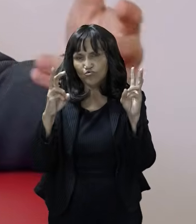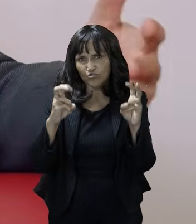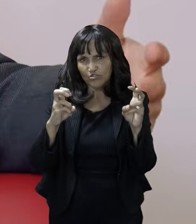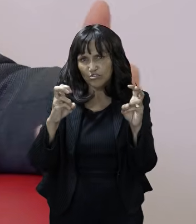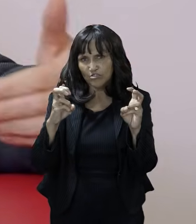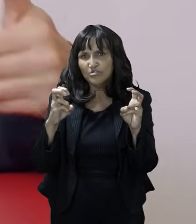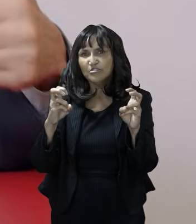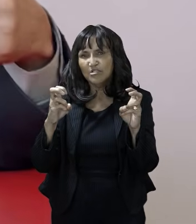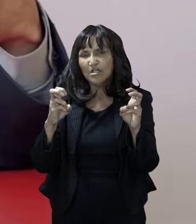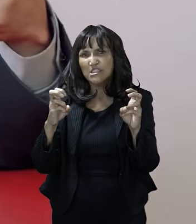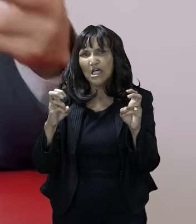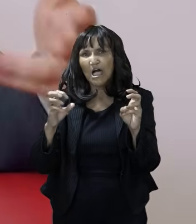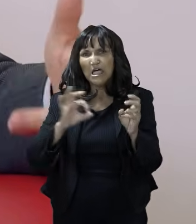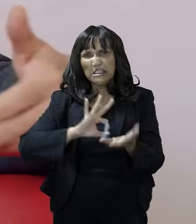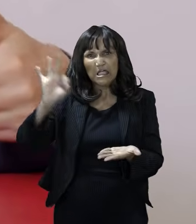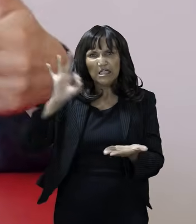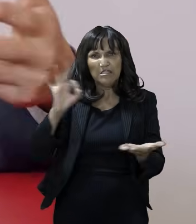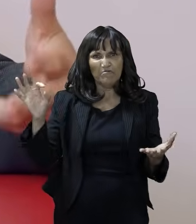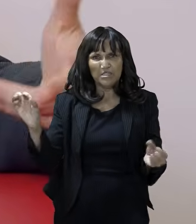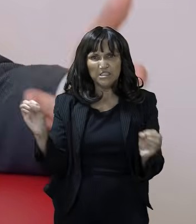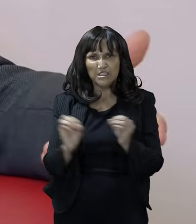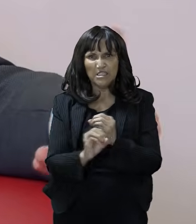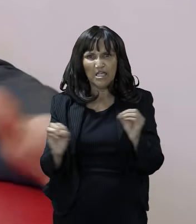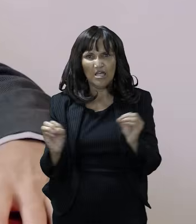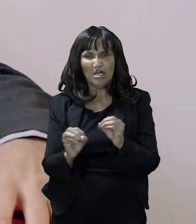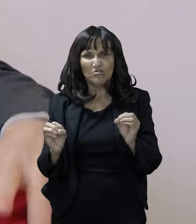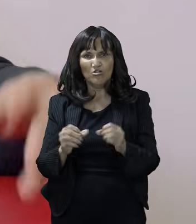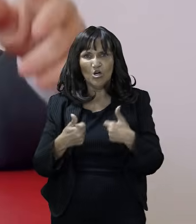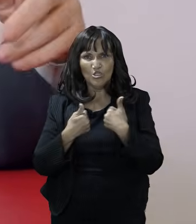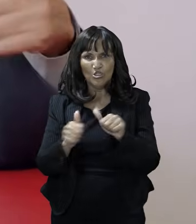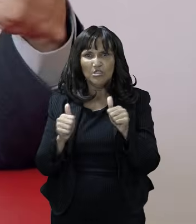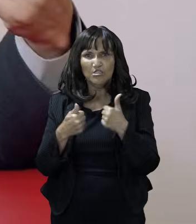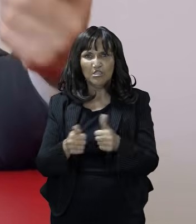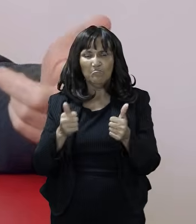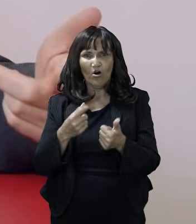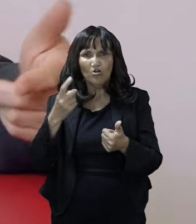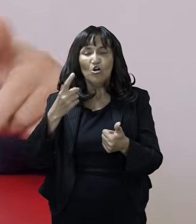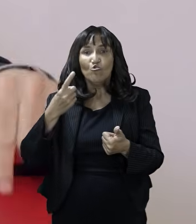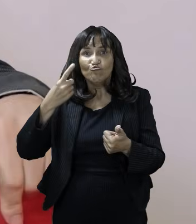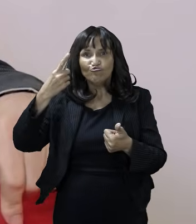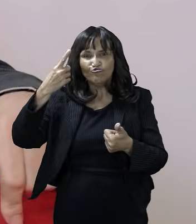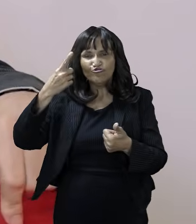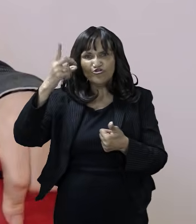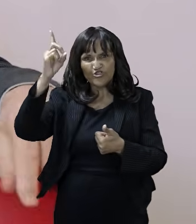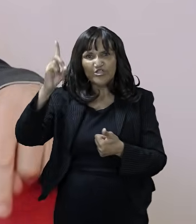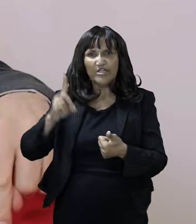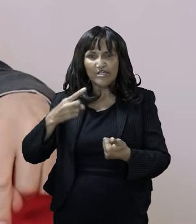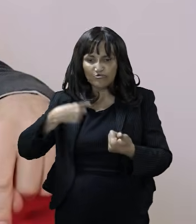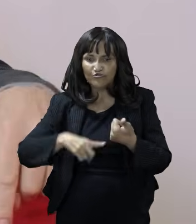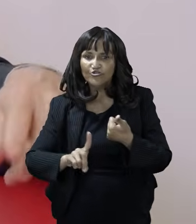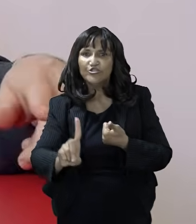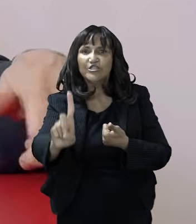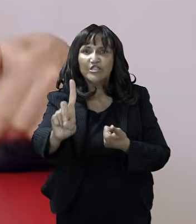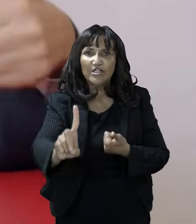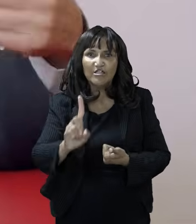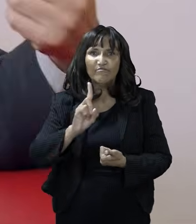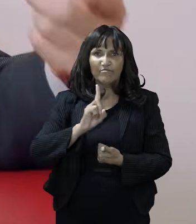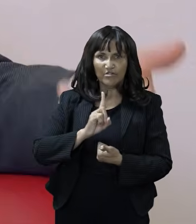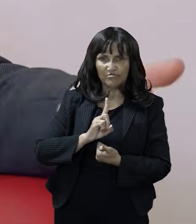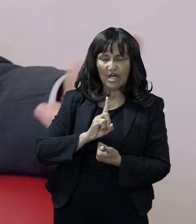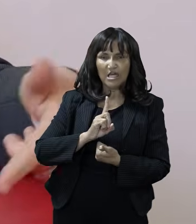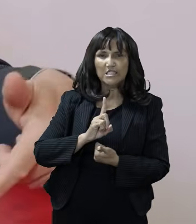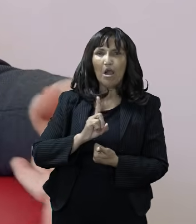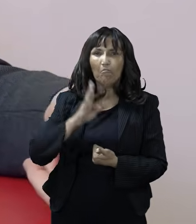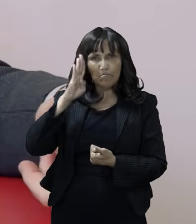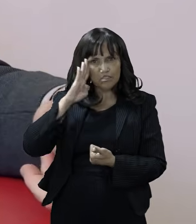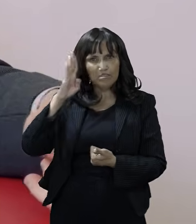ter a tarifa zero no transporte, as pessoas terem o direito de ir e vir, que é o único direito essencial que está na Constituição, que